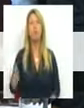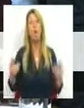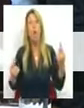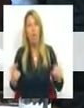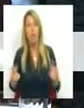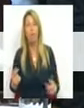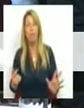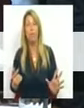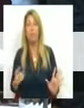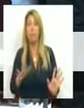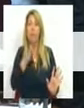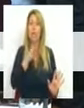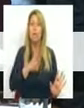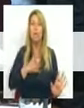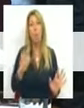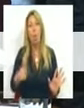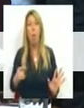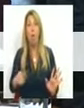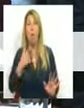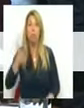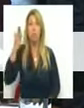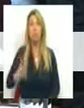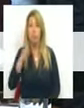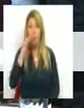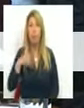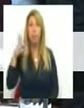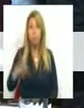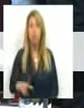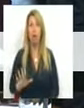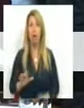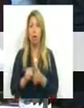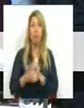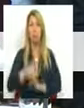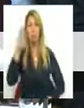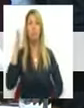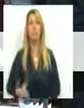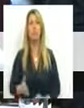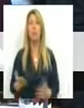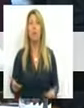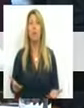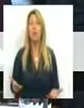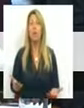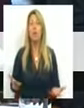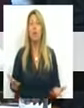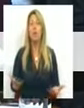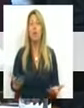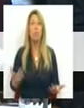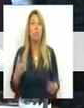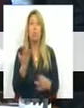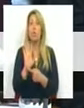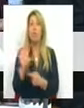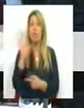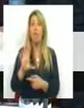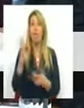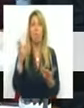de alguma maneira, houve um endurecimento na posição do Banco de Portugal, relativamente à forma como, por exemplo, a questão na carta